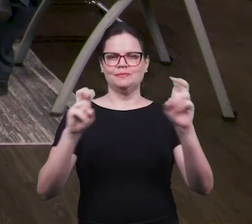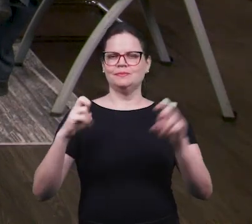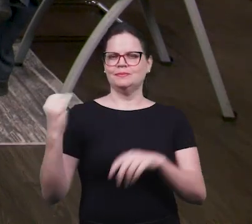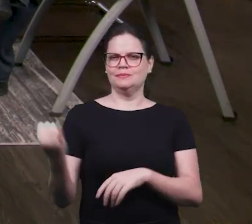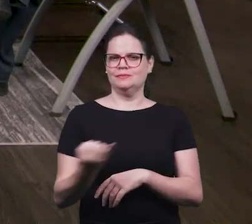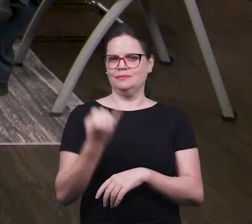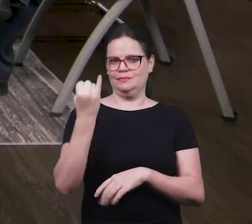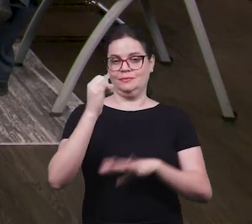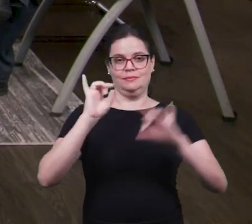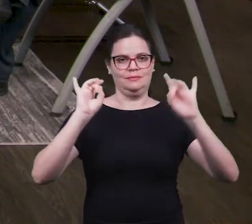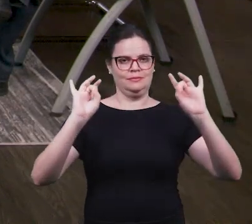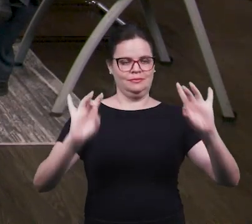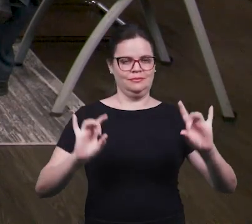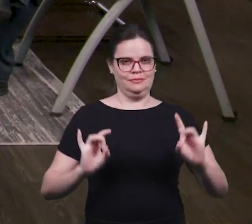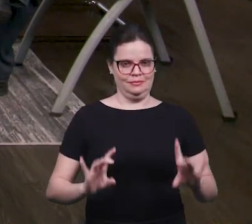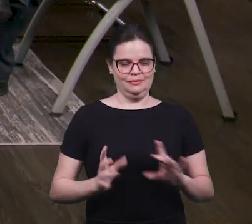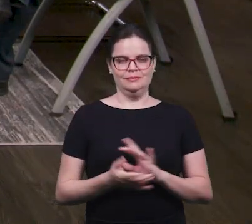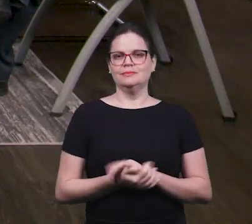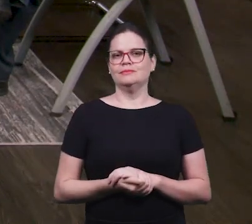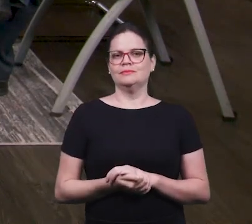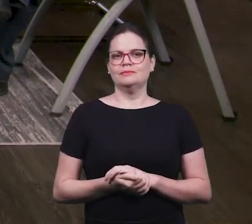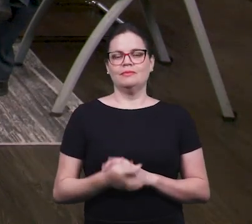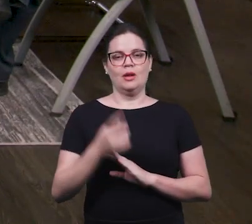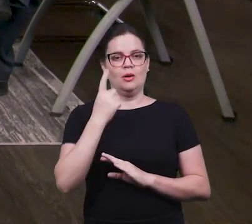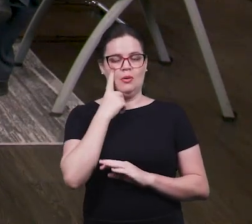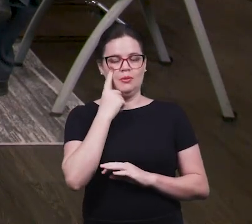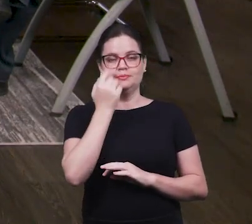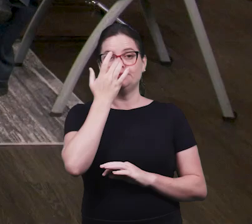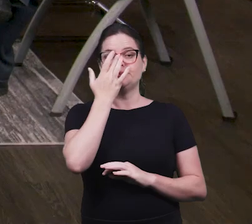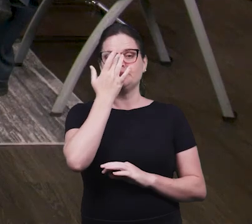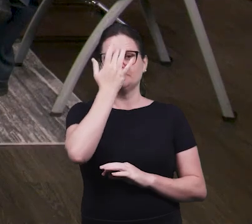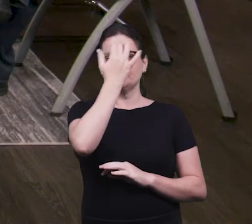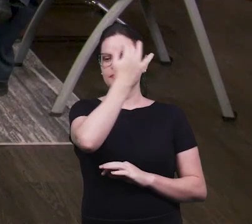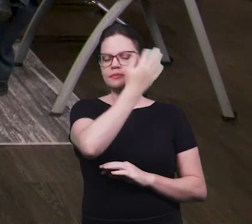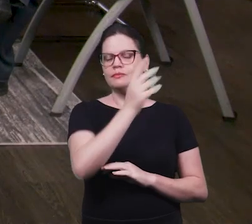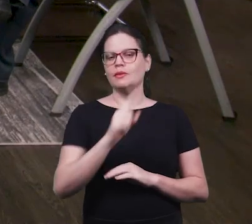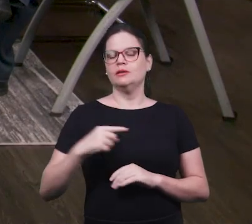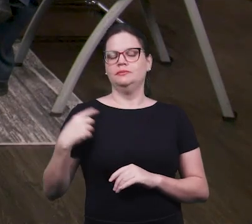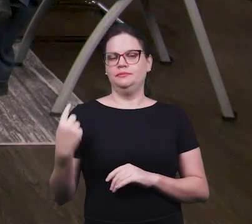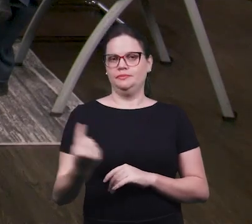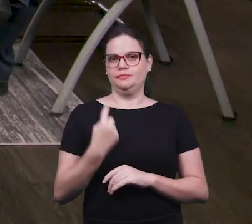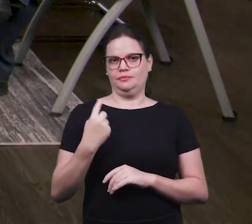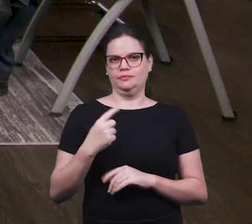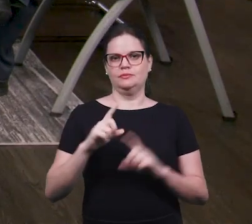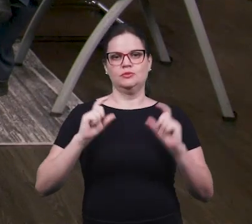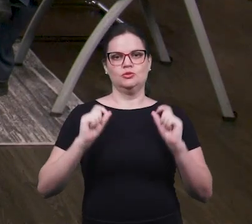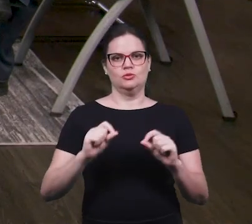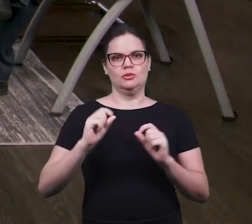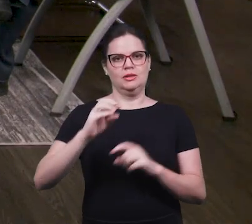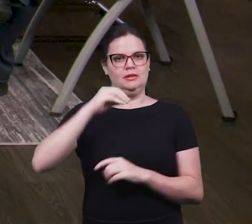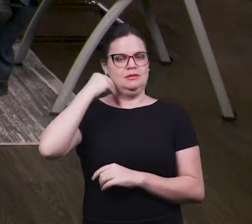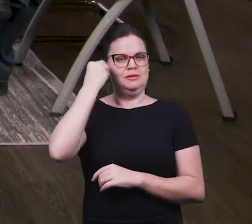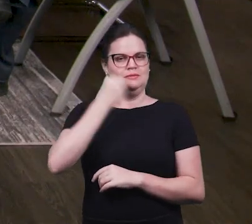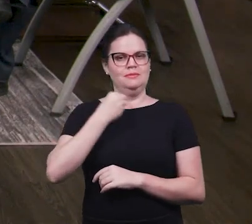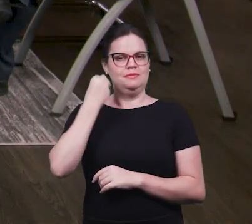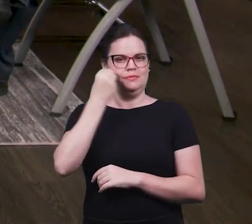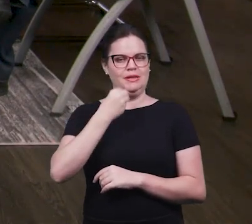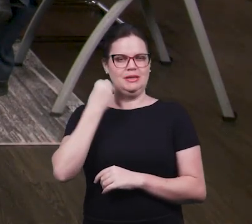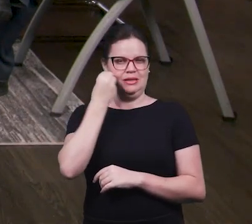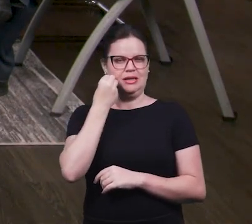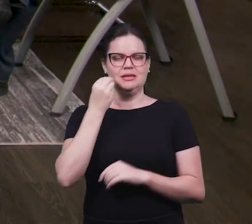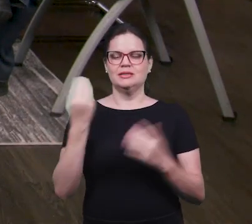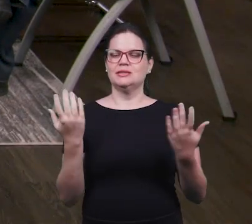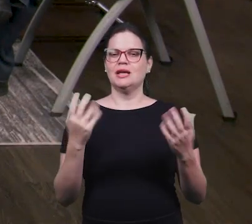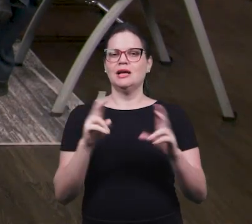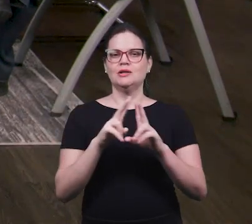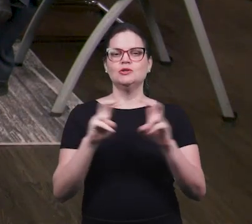muito especial. Olha só, nós estamos vivendo uma experiência de obra do Espírito Santo. Eu vou dizer